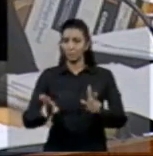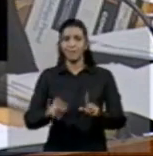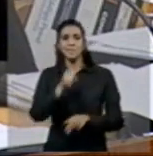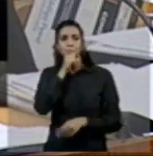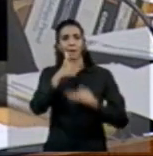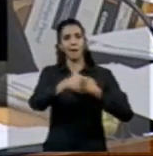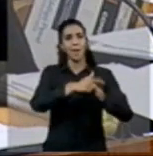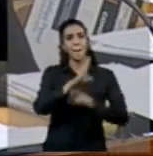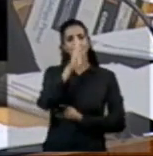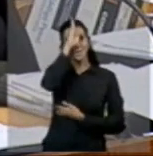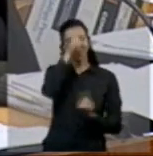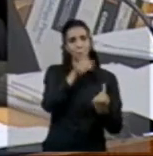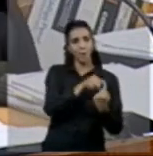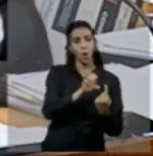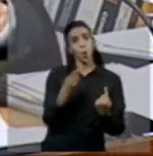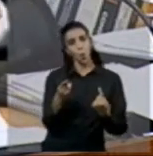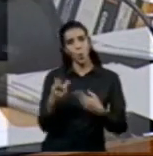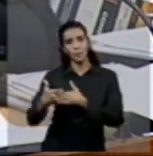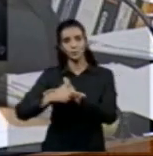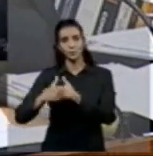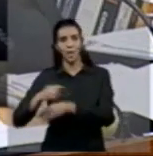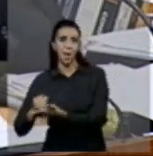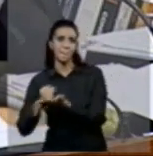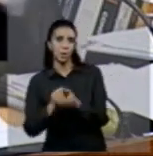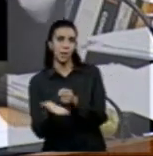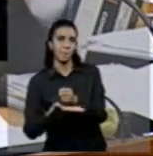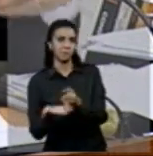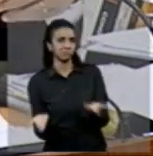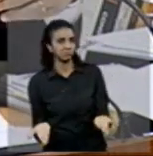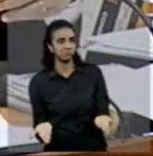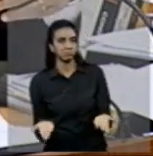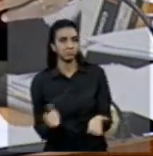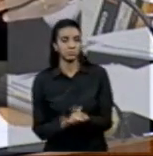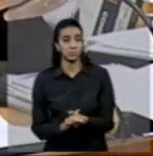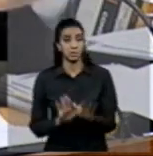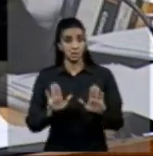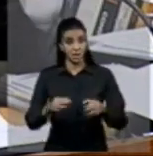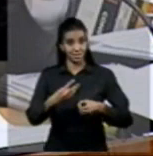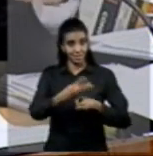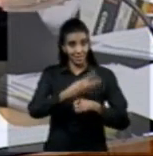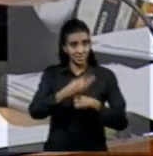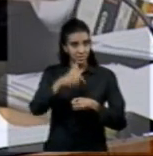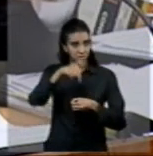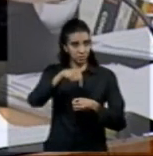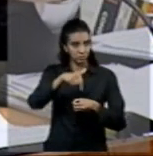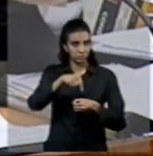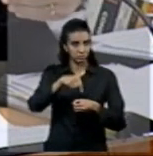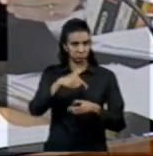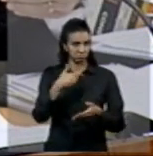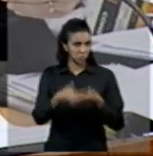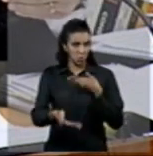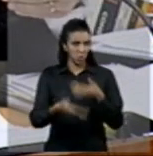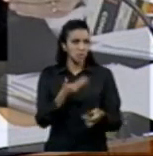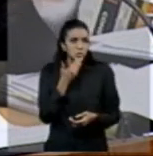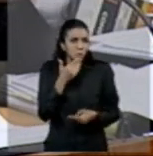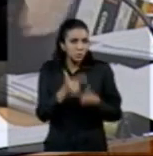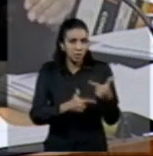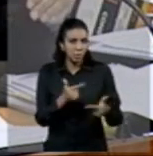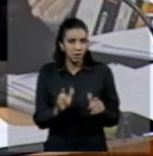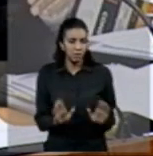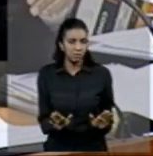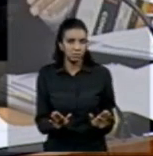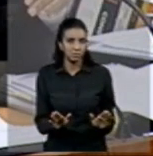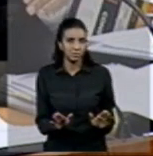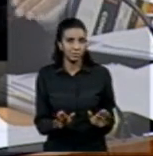meio, atividade fim. Da mesma forma que mostra que a terceirização de qualquer atividade, ela